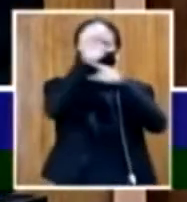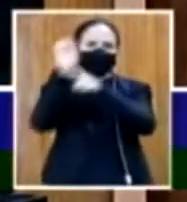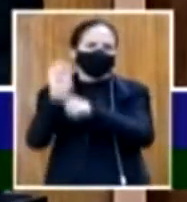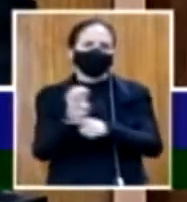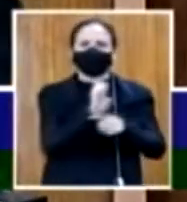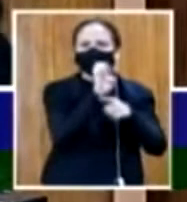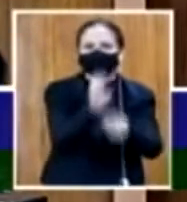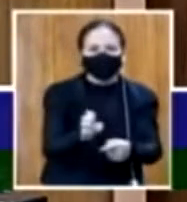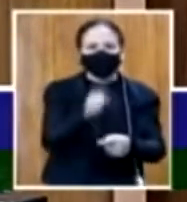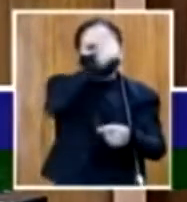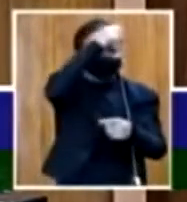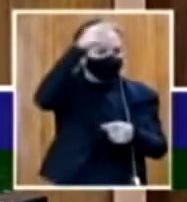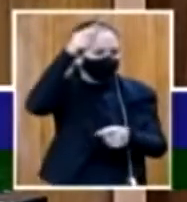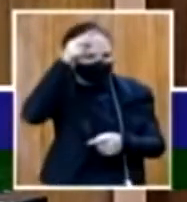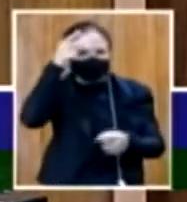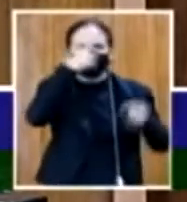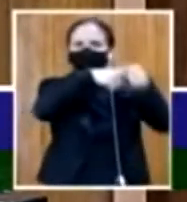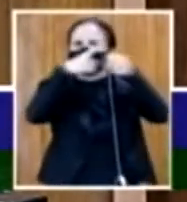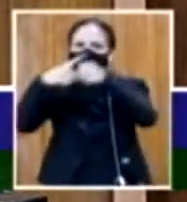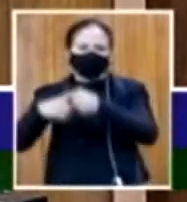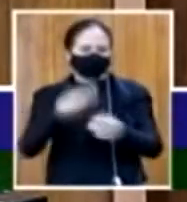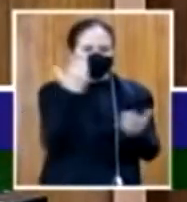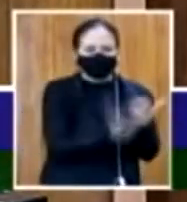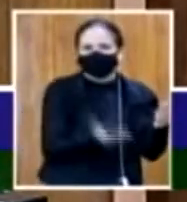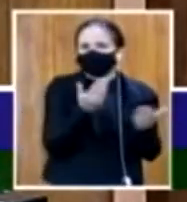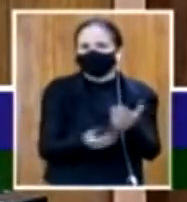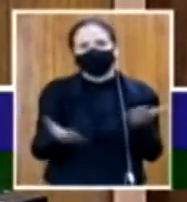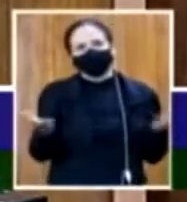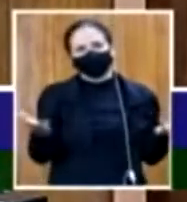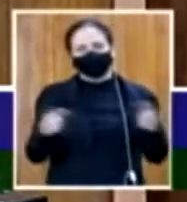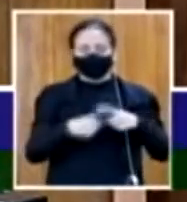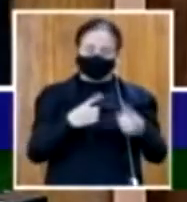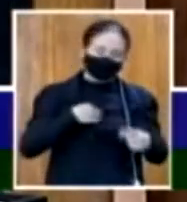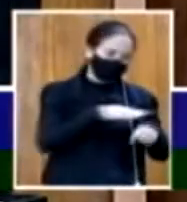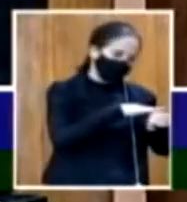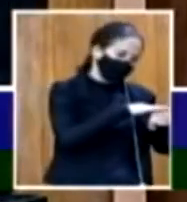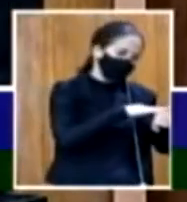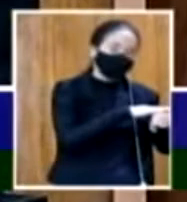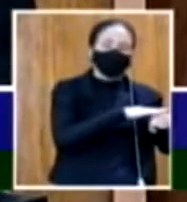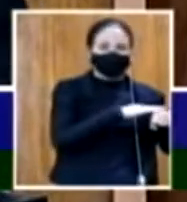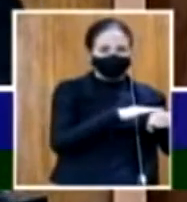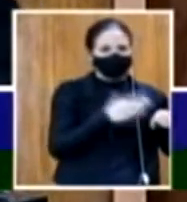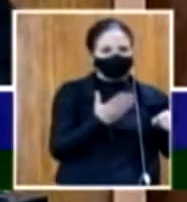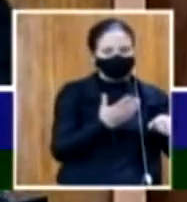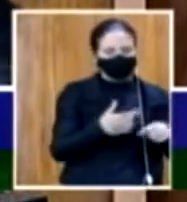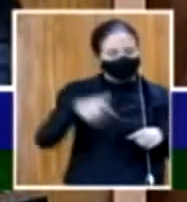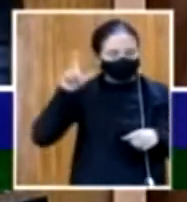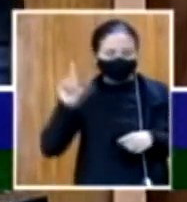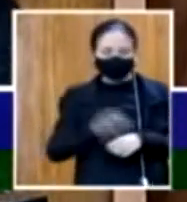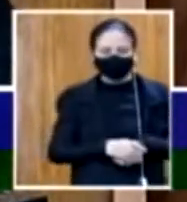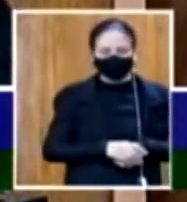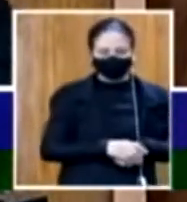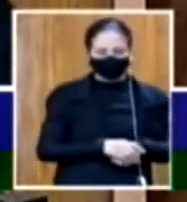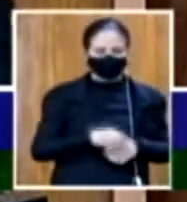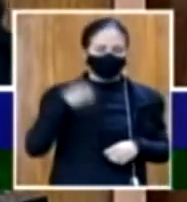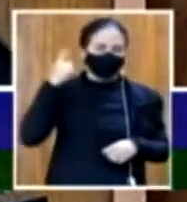também. Mas, pasme, eu conversei agora com o ilustríssimo advogado